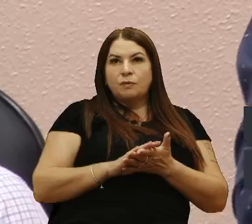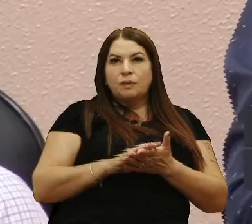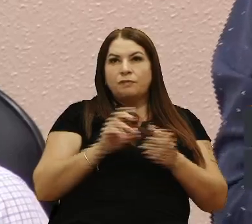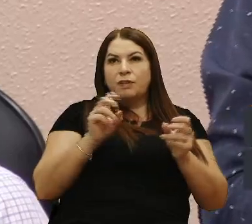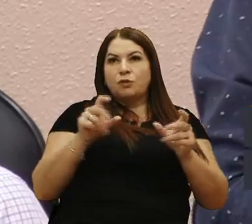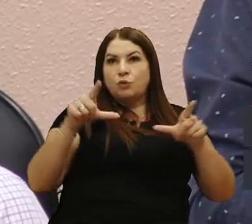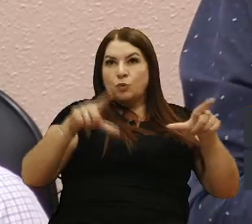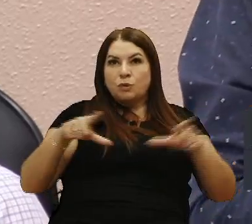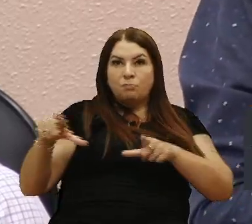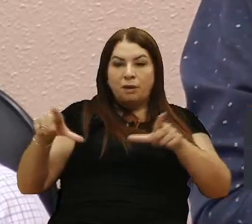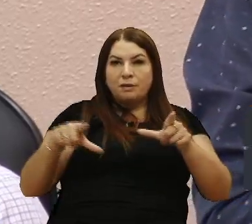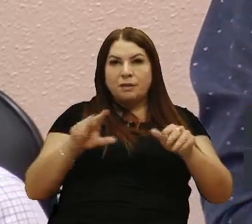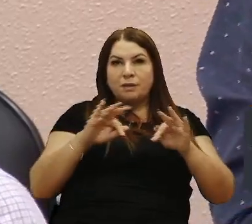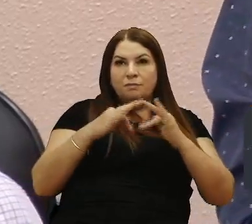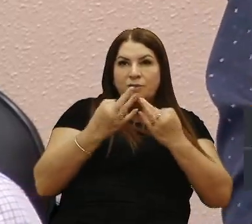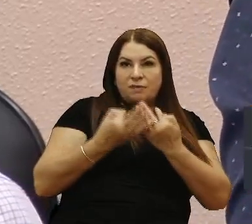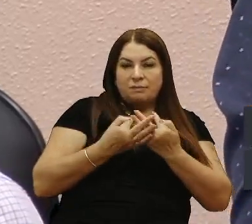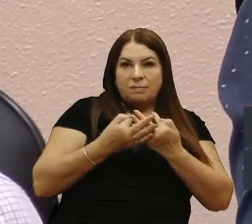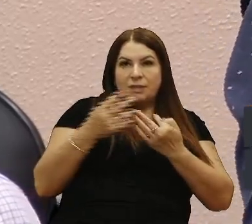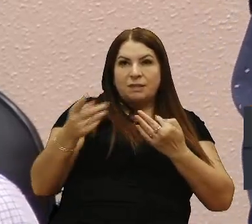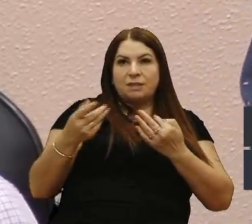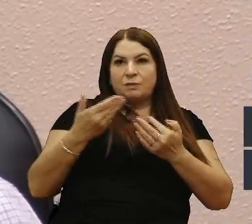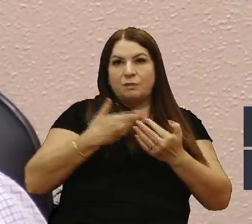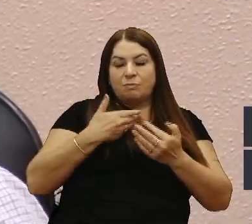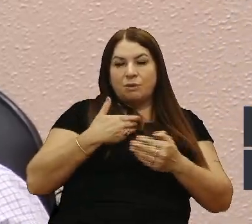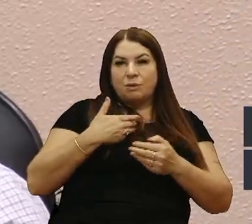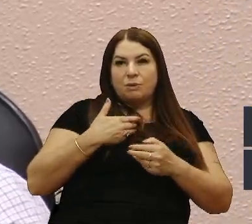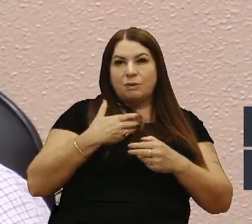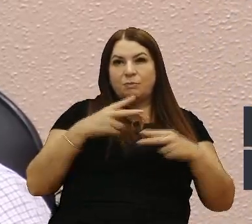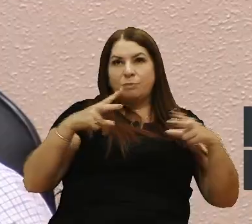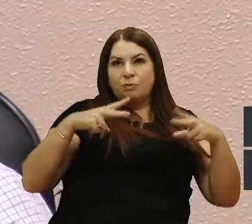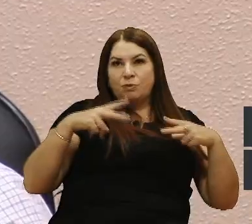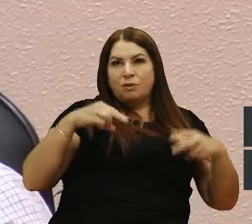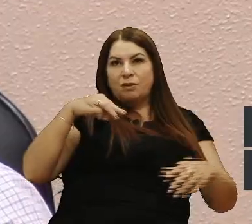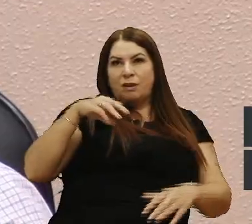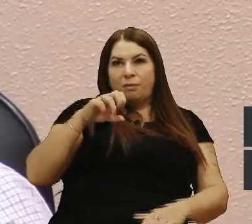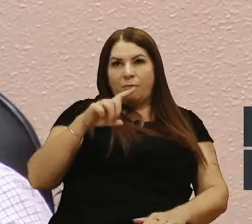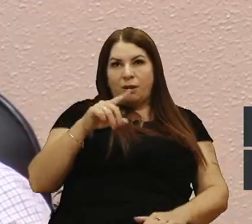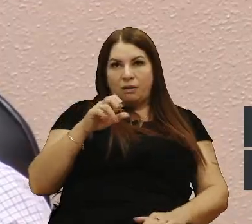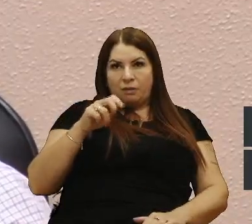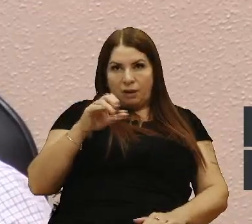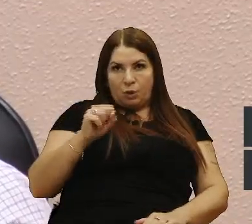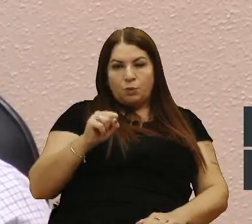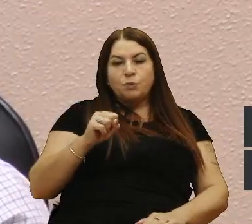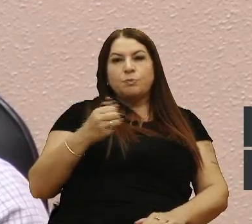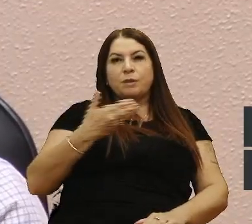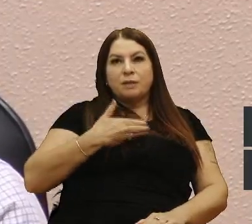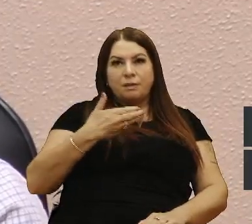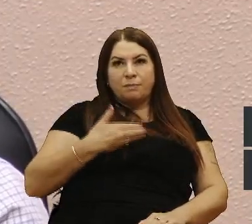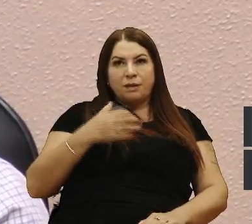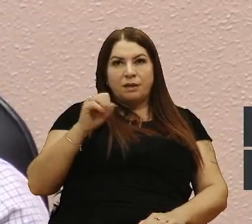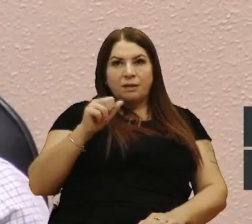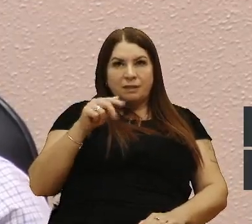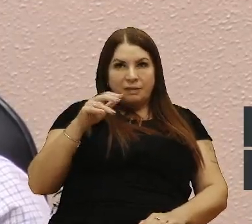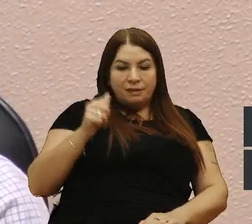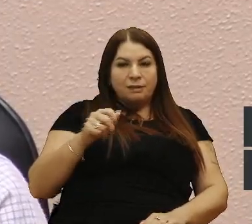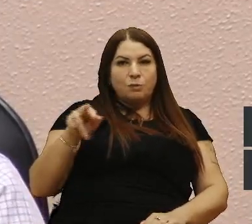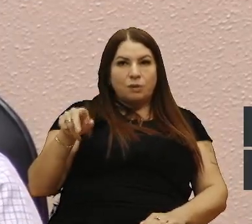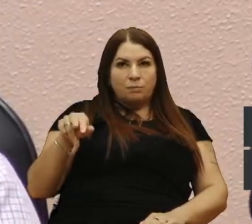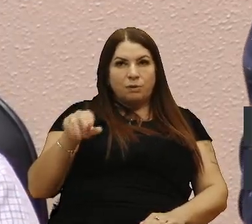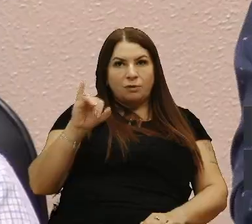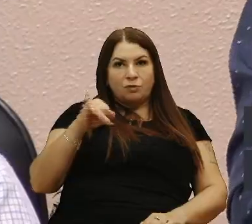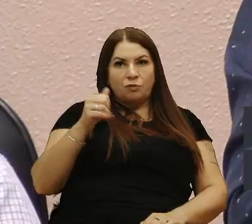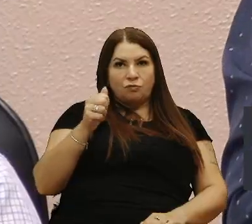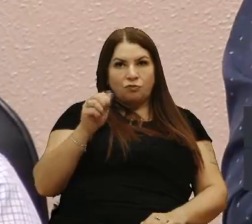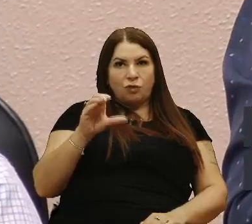rádio. E aqui tem uma família que são amigos pessoais, que é a família Medeiros. Tem uma grande amiga minha, a Sandra, e o seu irmão também lá, o